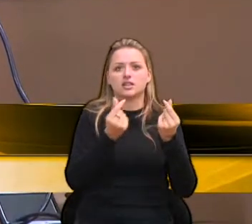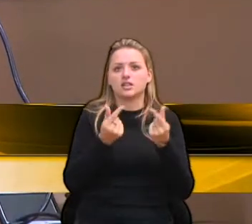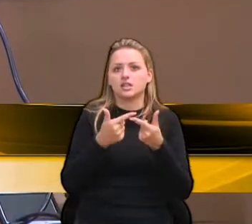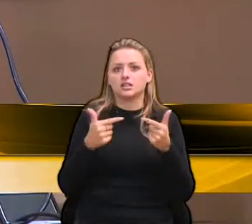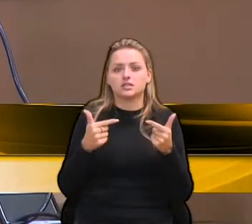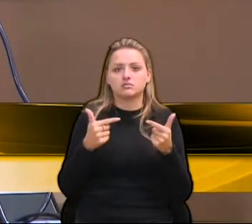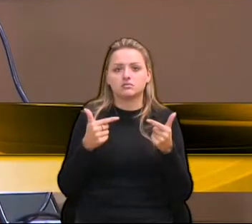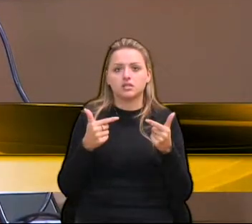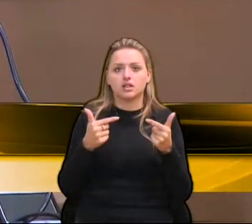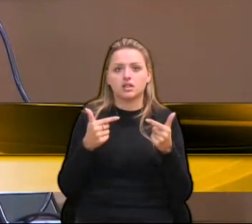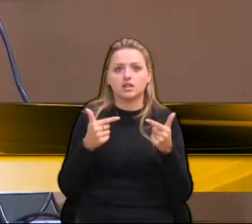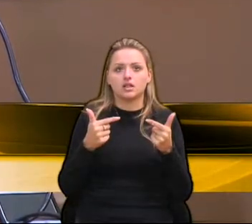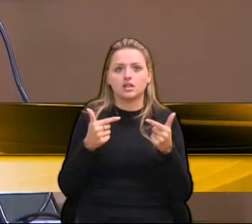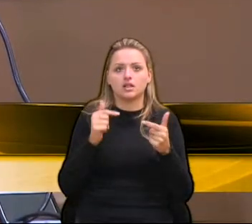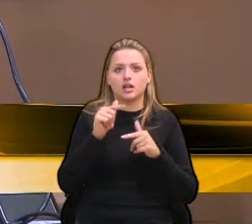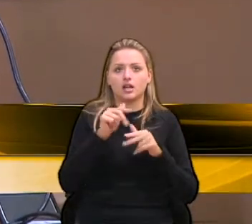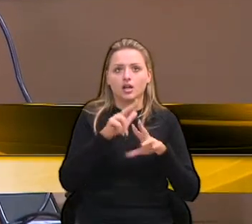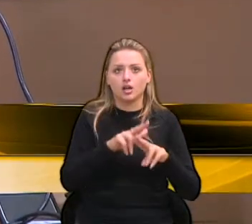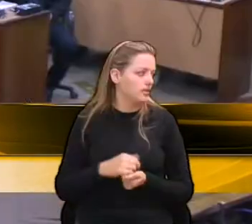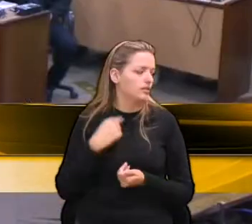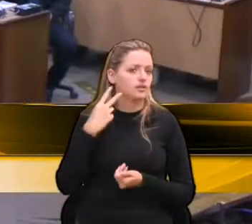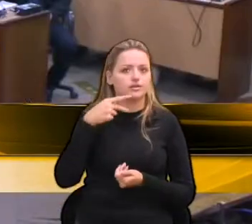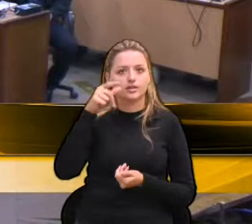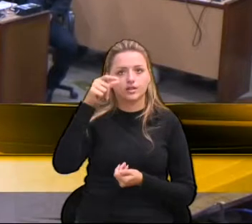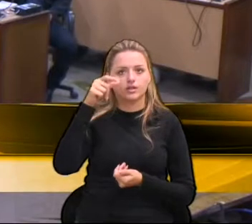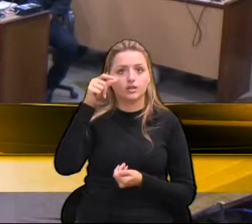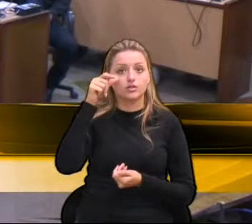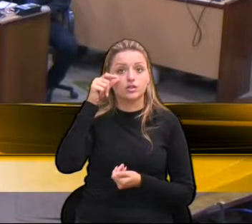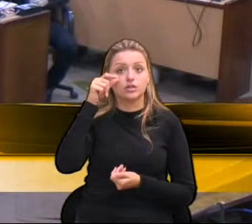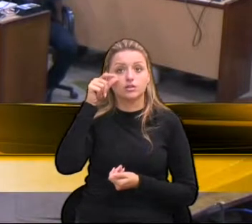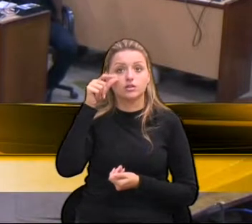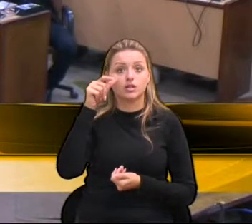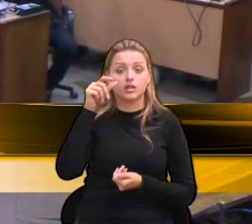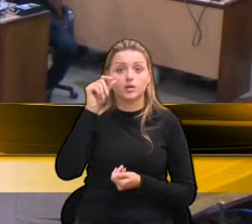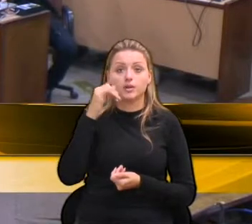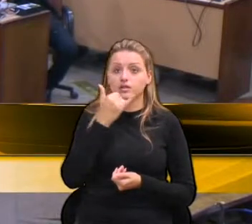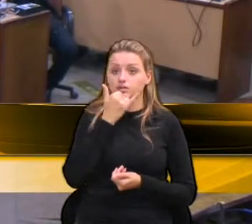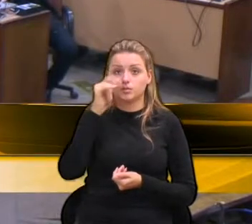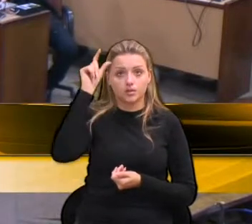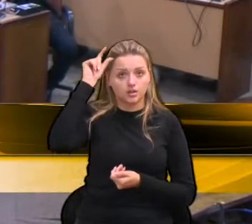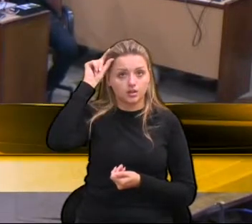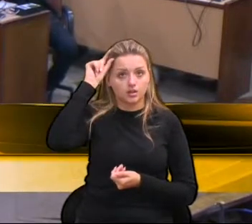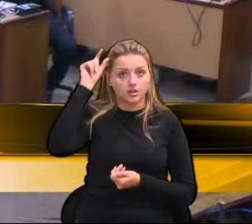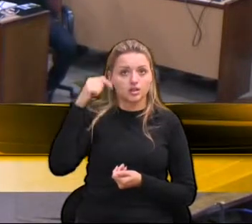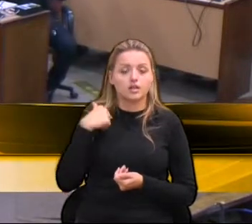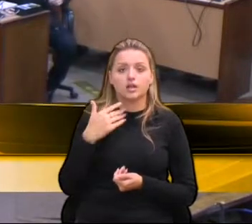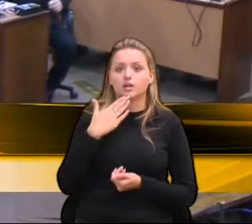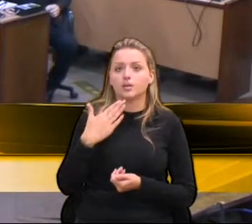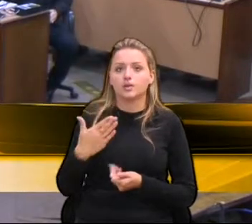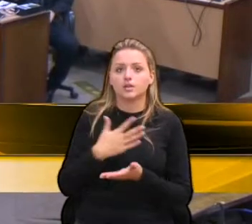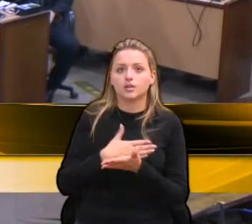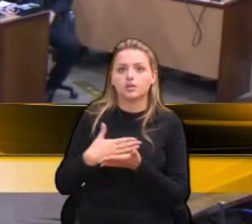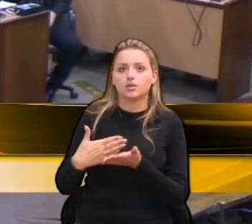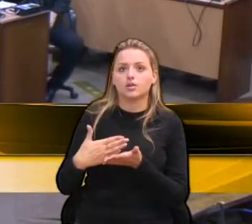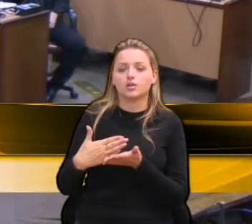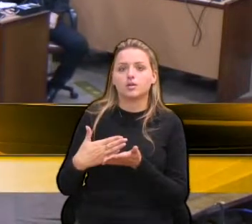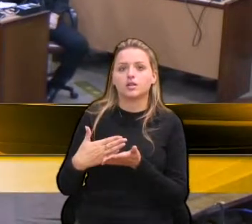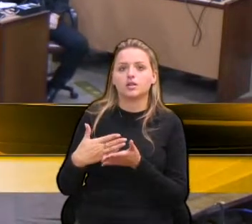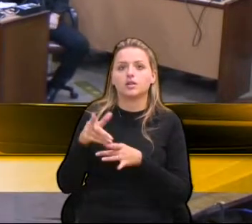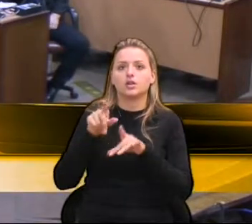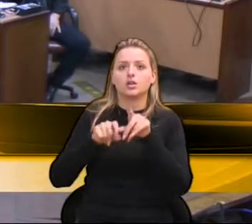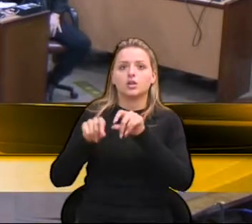Guerra, justificou a decisão do prefeito, sustentando que essa iniciativa ocorreu devido à mudança